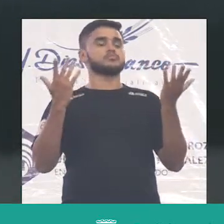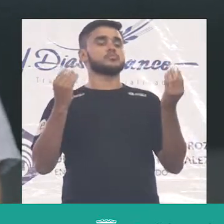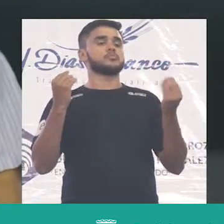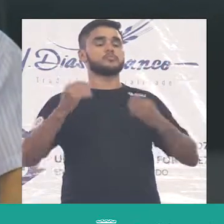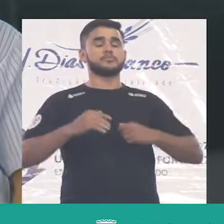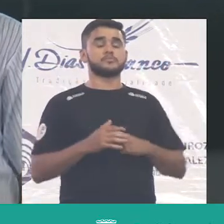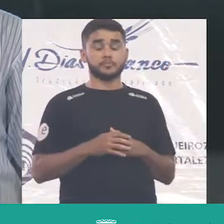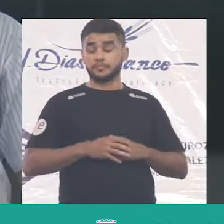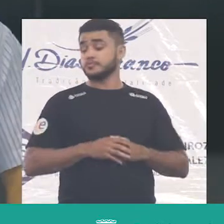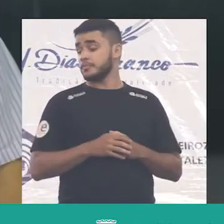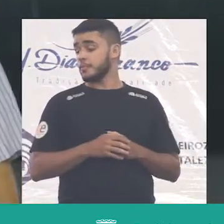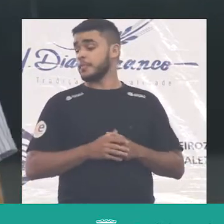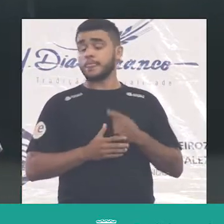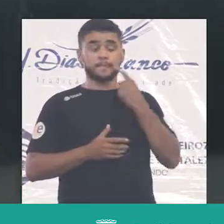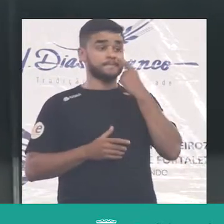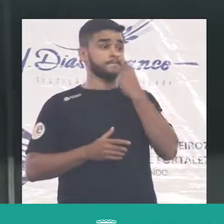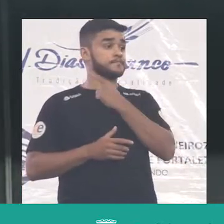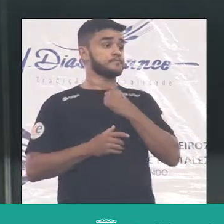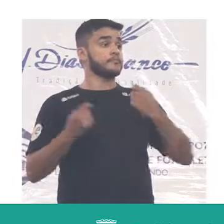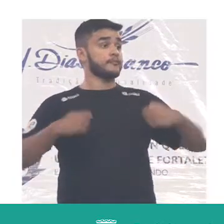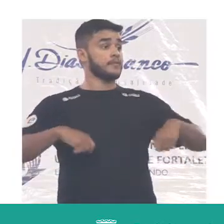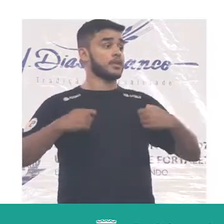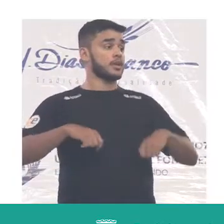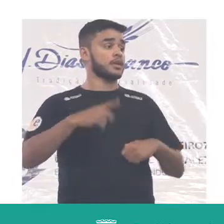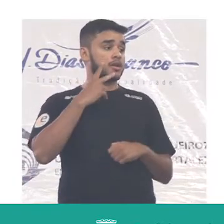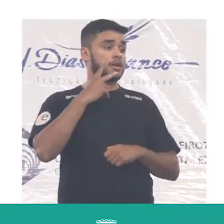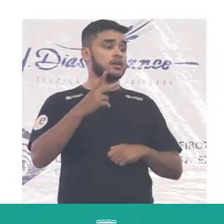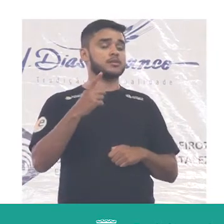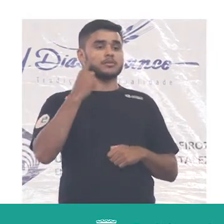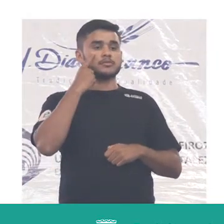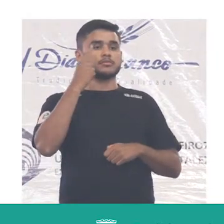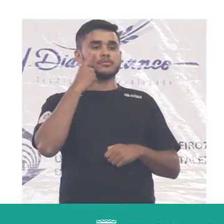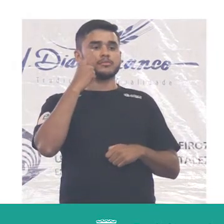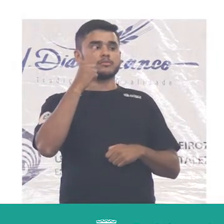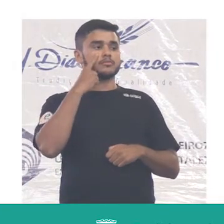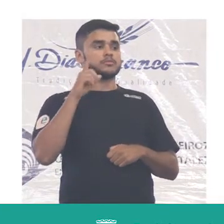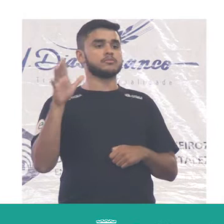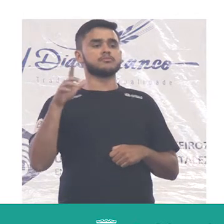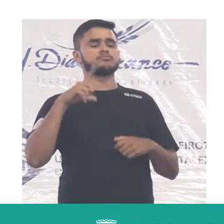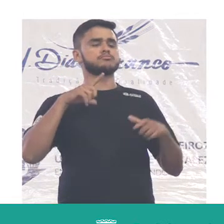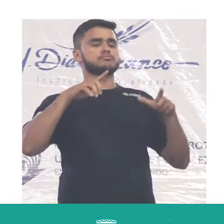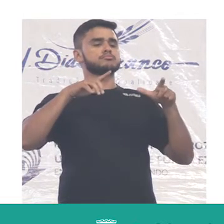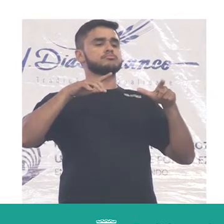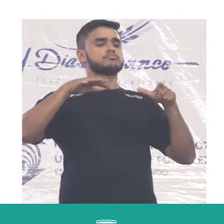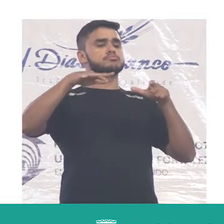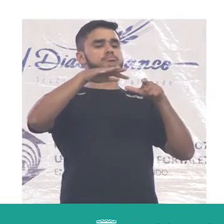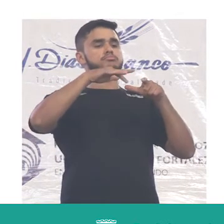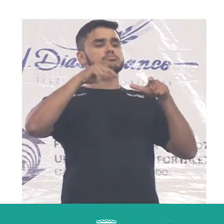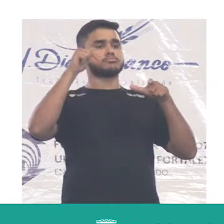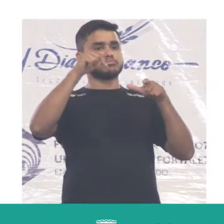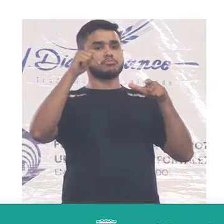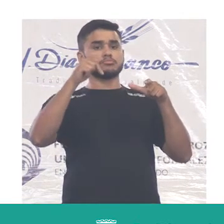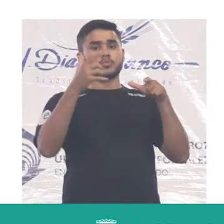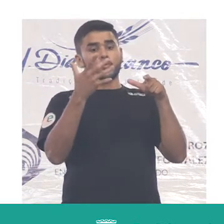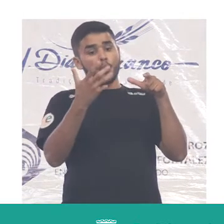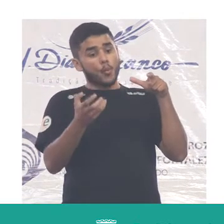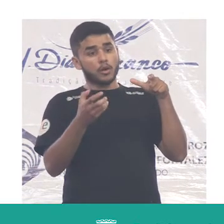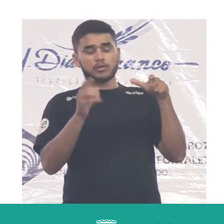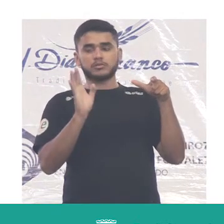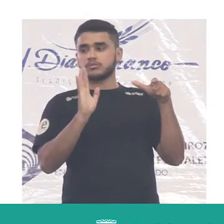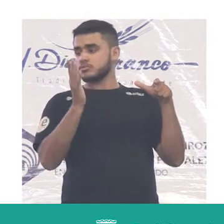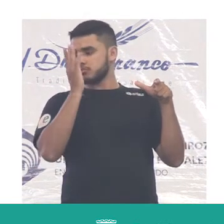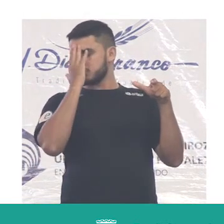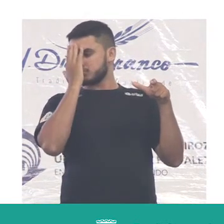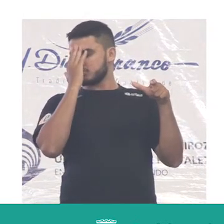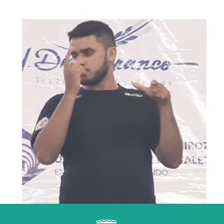Deseja-se construir uma ilha de lazer seca. Fala,